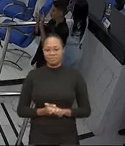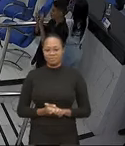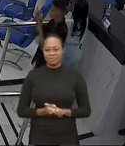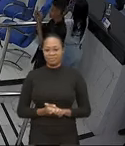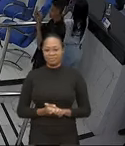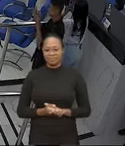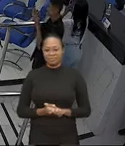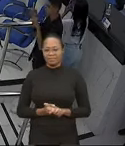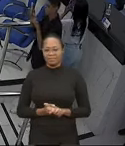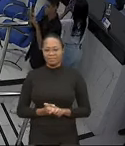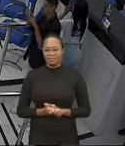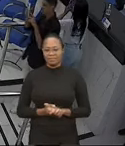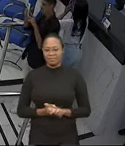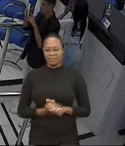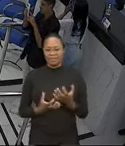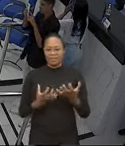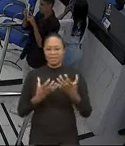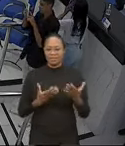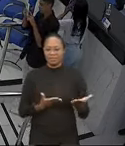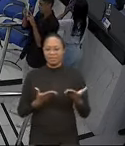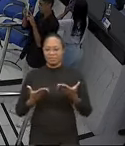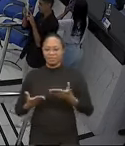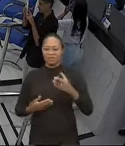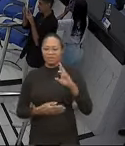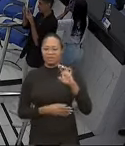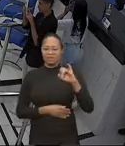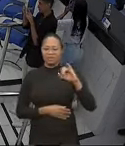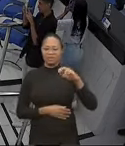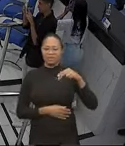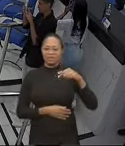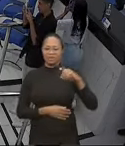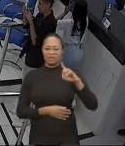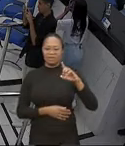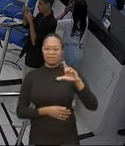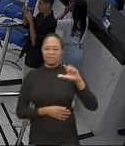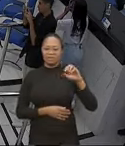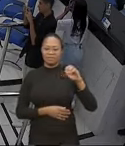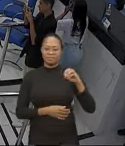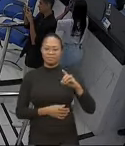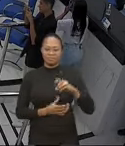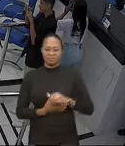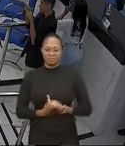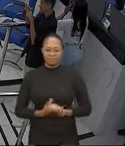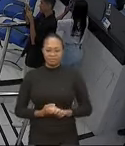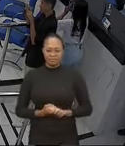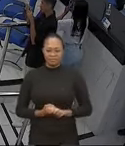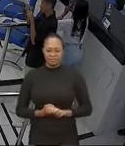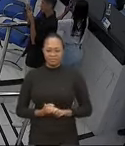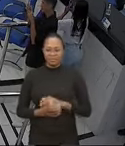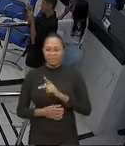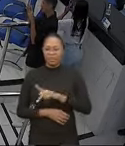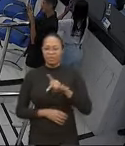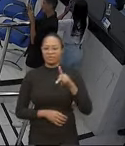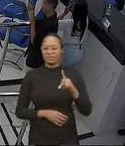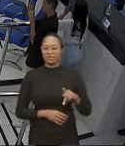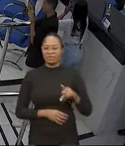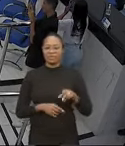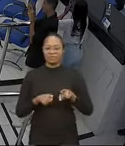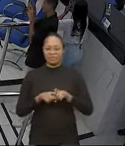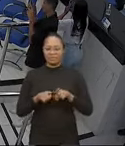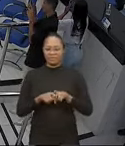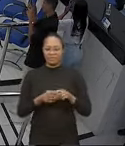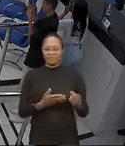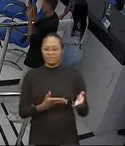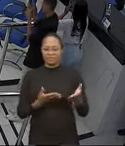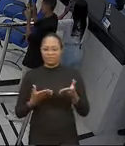Alô? Convidar o seu Reinaldo. Eu quero convidar a professora Cádia Grimaldi, diretora da escola,